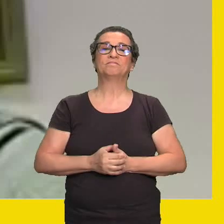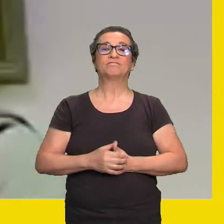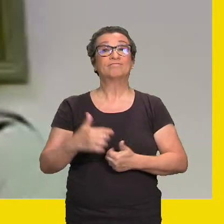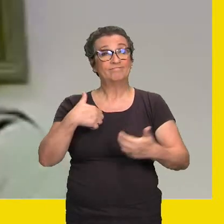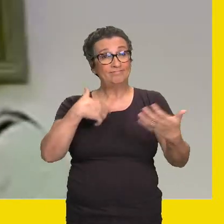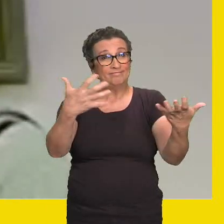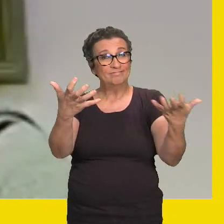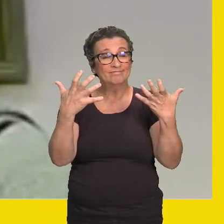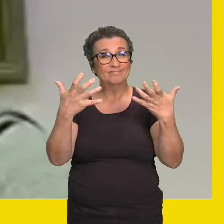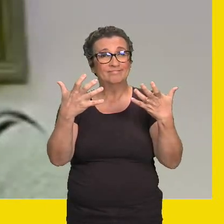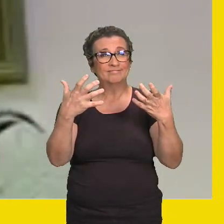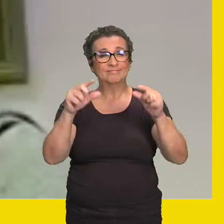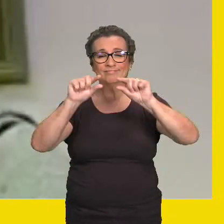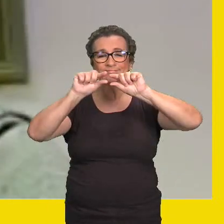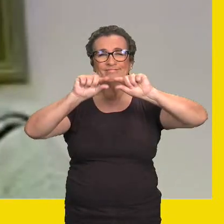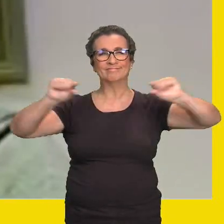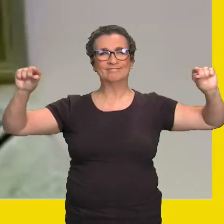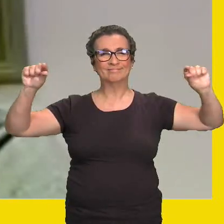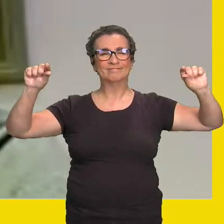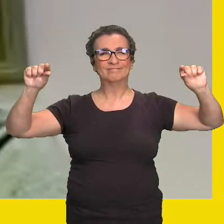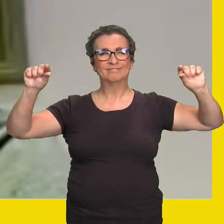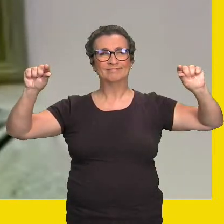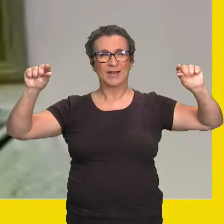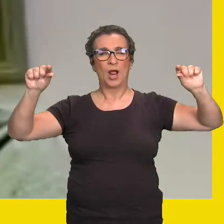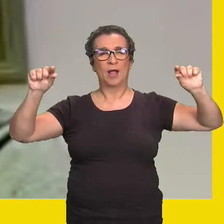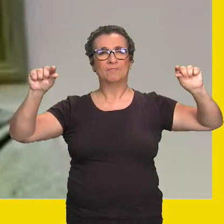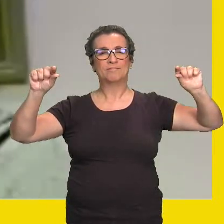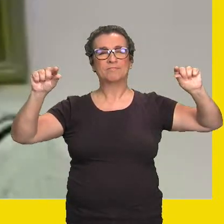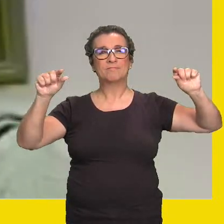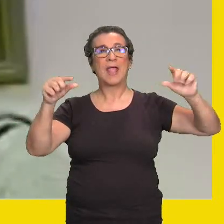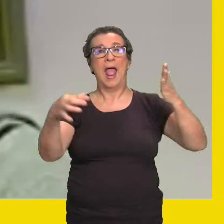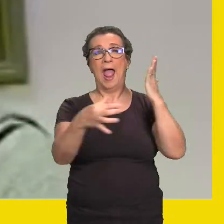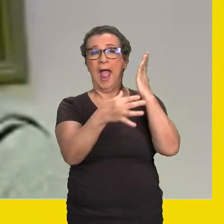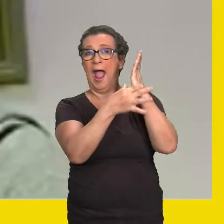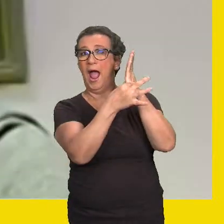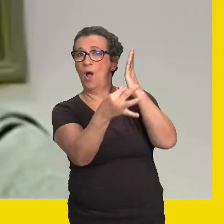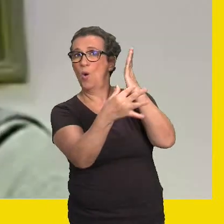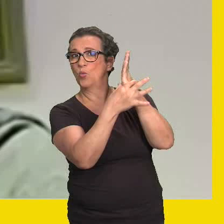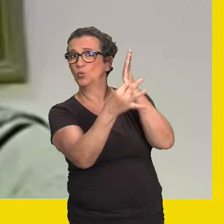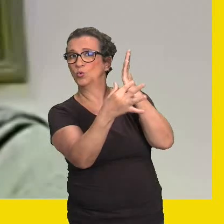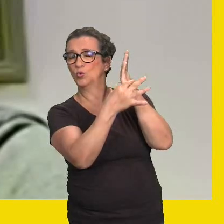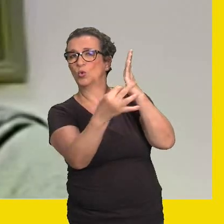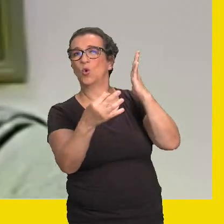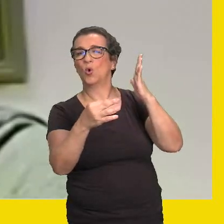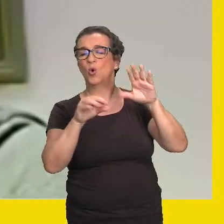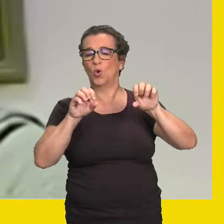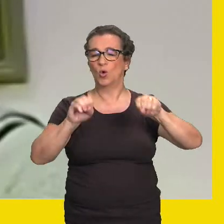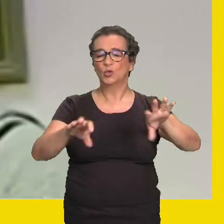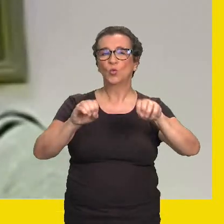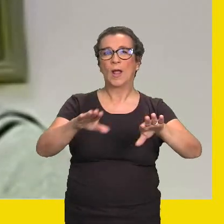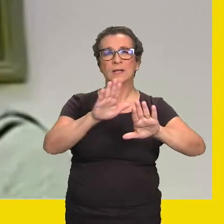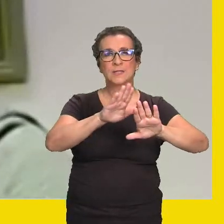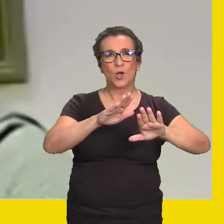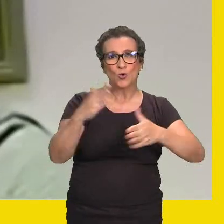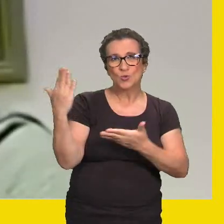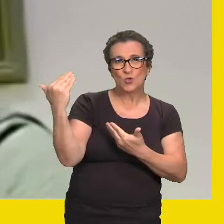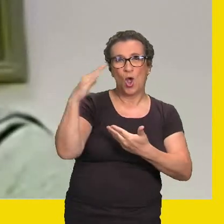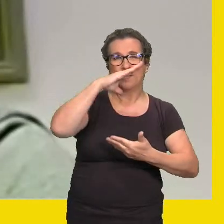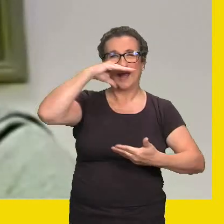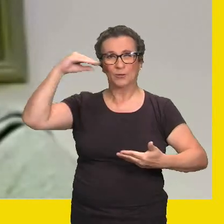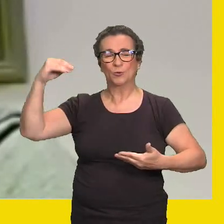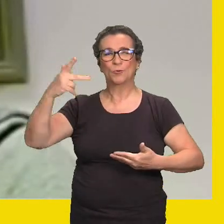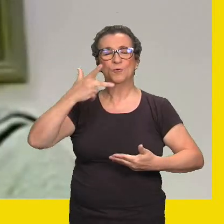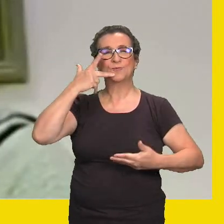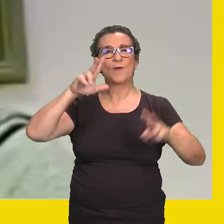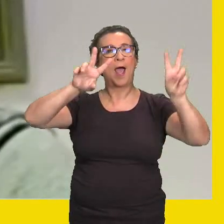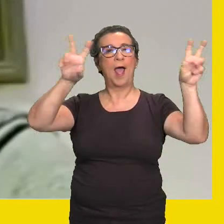de trazer um trecho de um dos autores que falam sobre a educação de jovens e adultos e que trazem um pouco